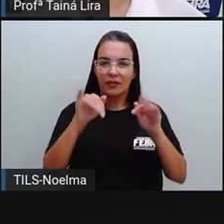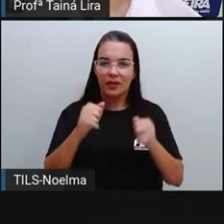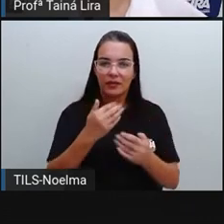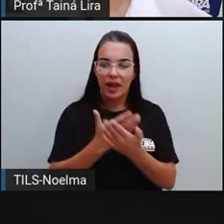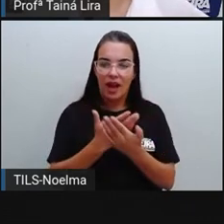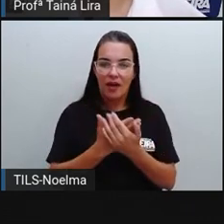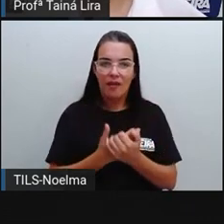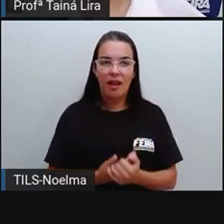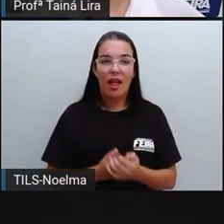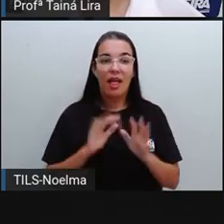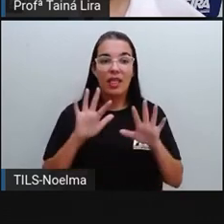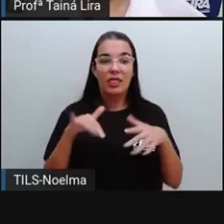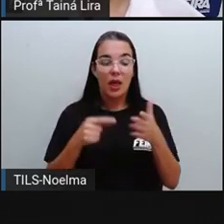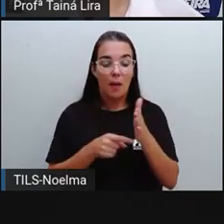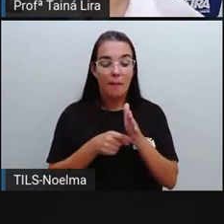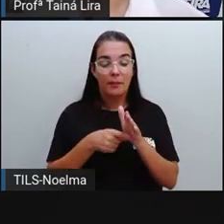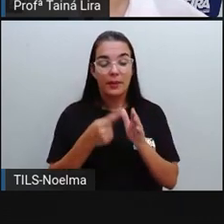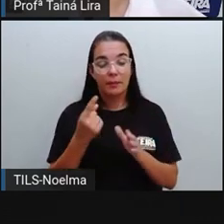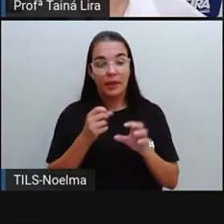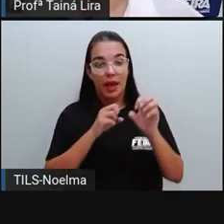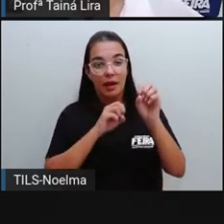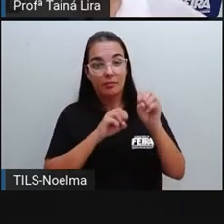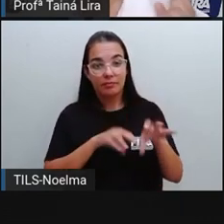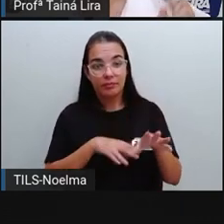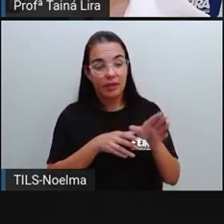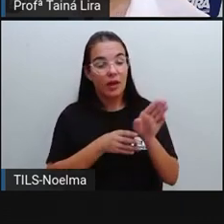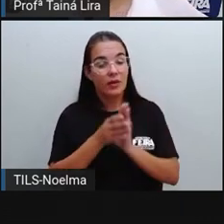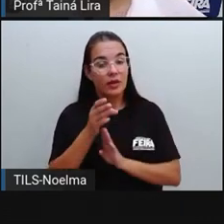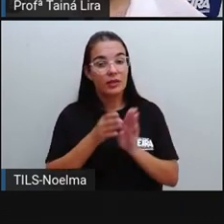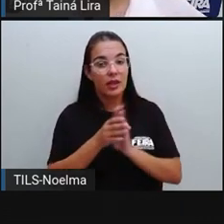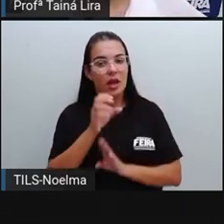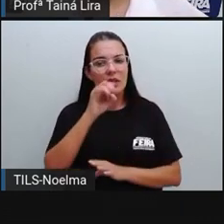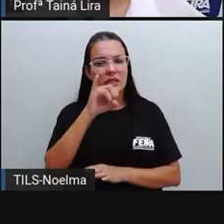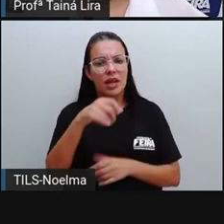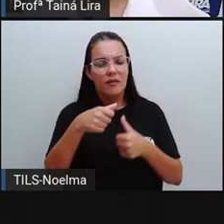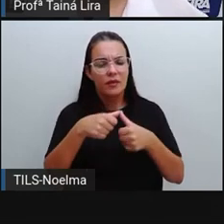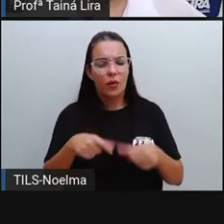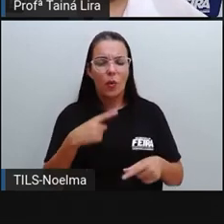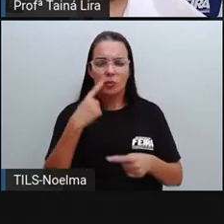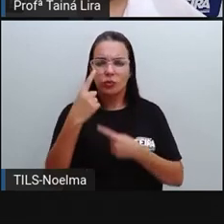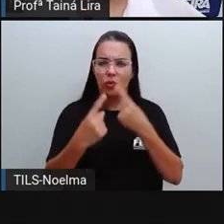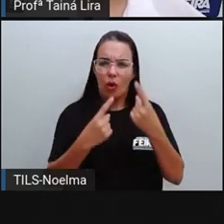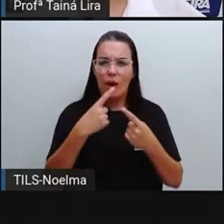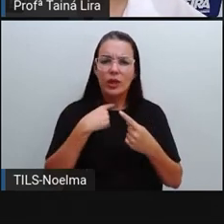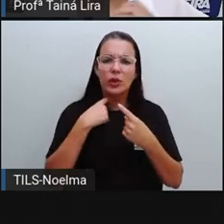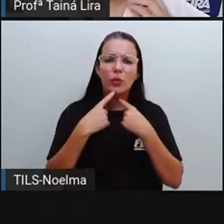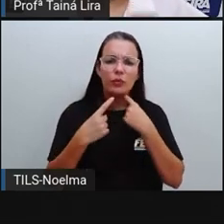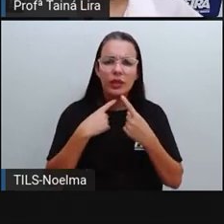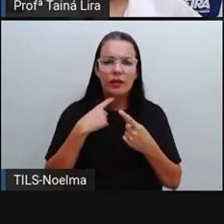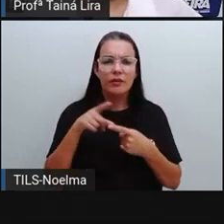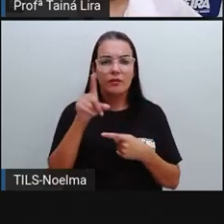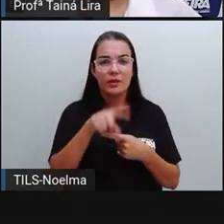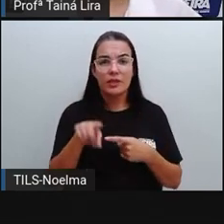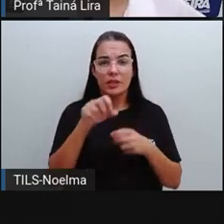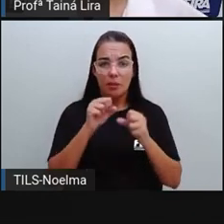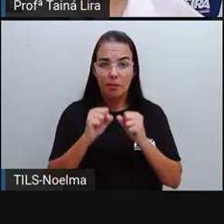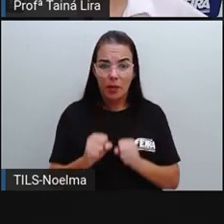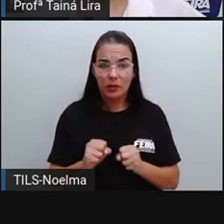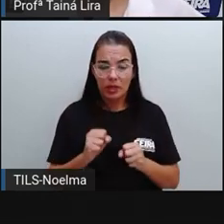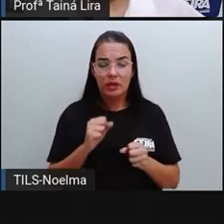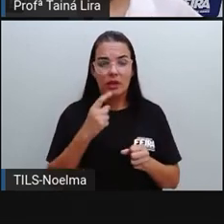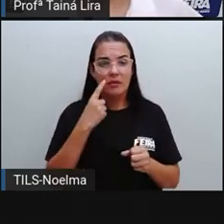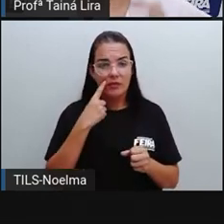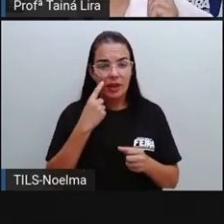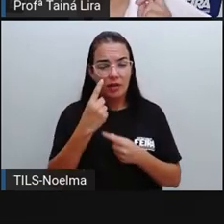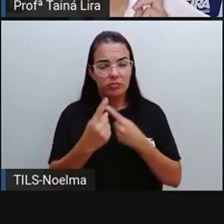aula. Então, primeira recomendação, tá? Se ficou ainda alguma dúvida, vocês podem seguir aí